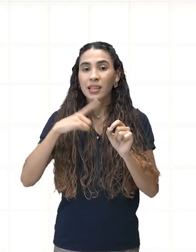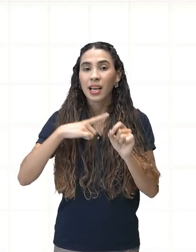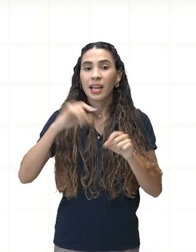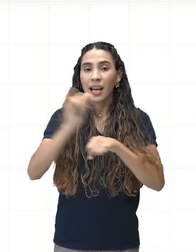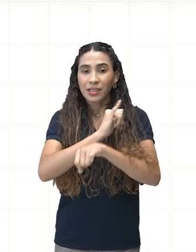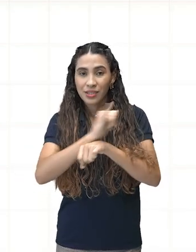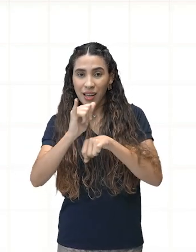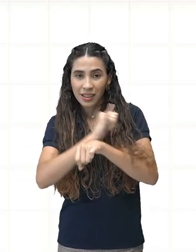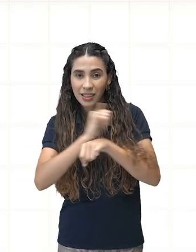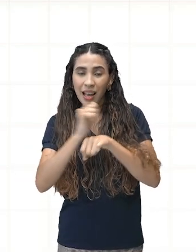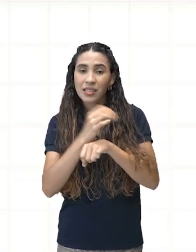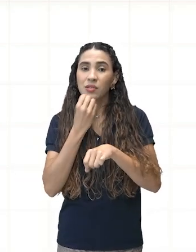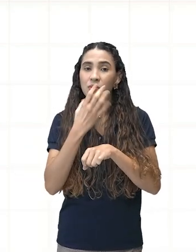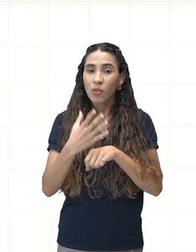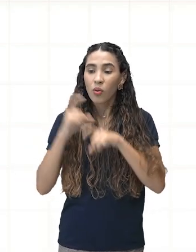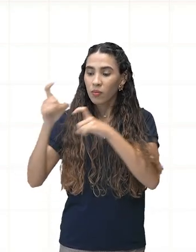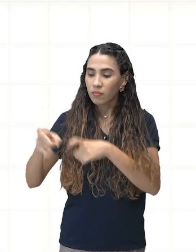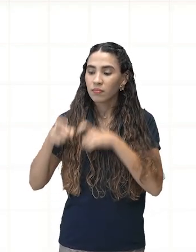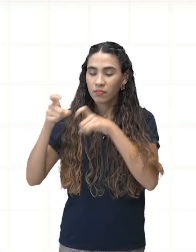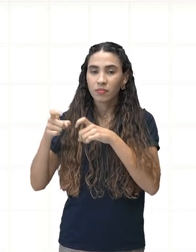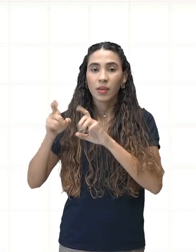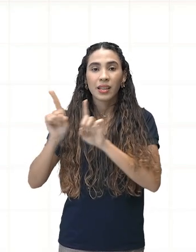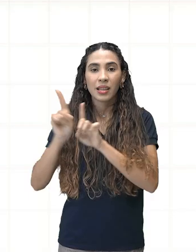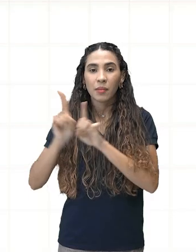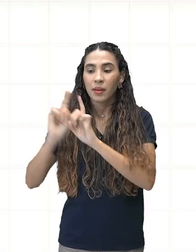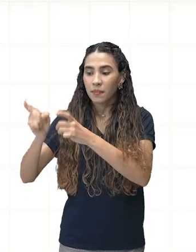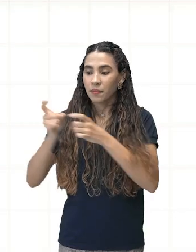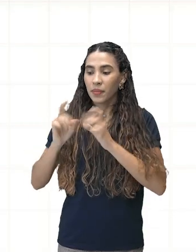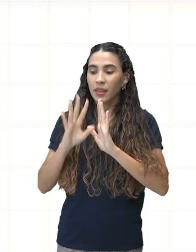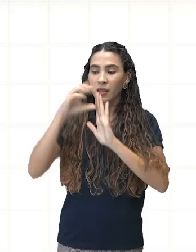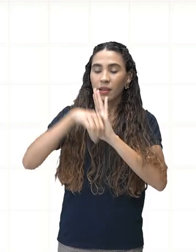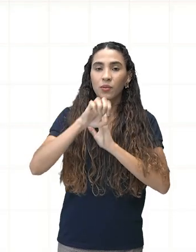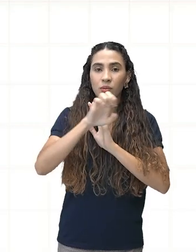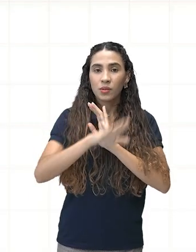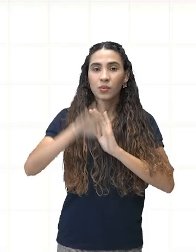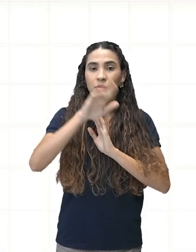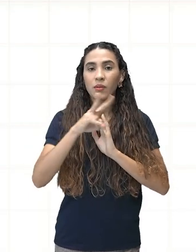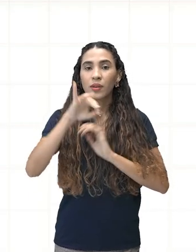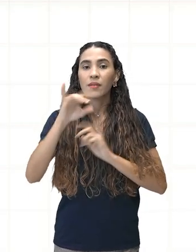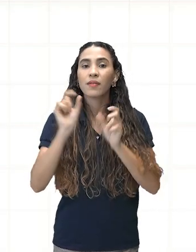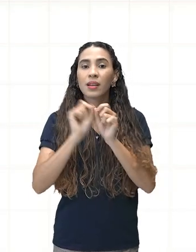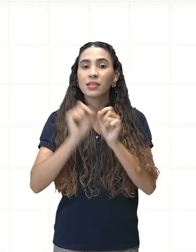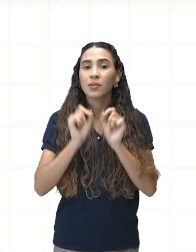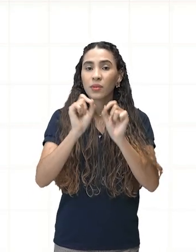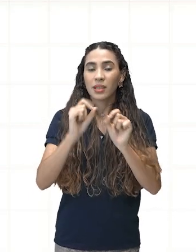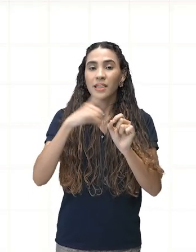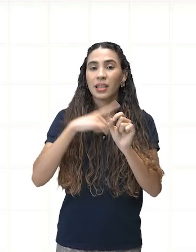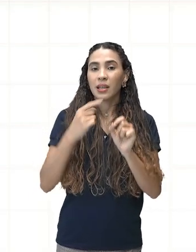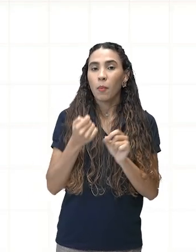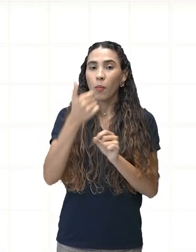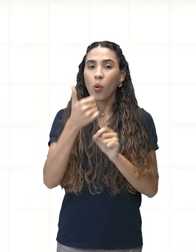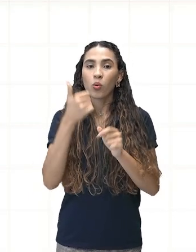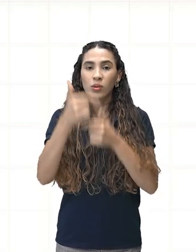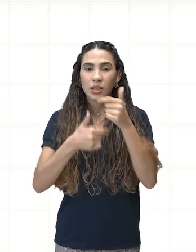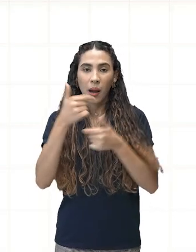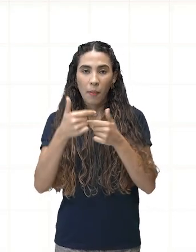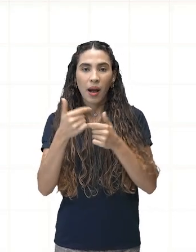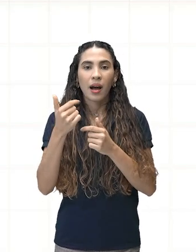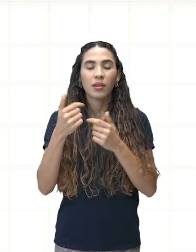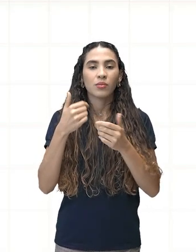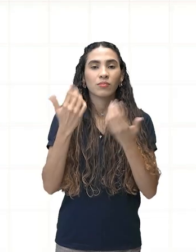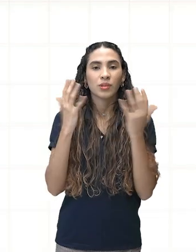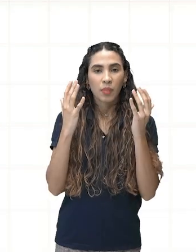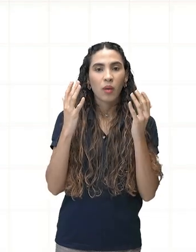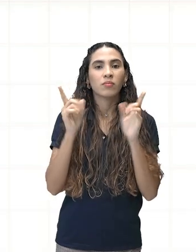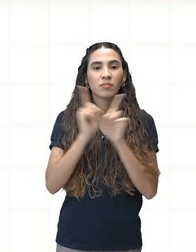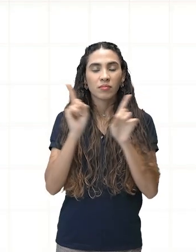mecanização da produção agrícola e pecuarista também dentro do continente europeu, o que faz com que a gente tenha menos mão de obra sendo